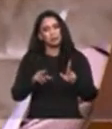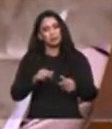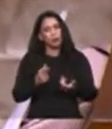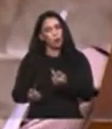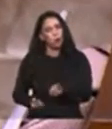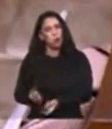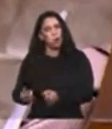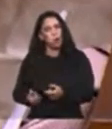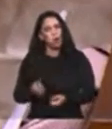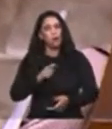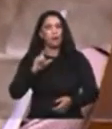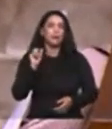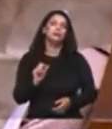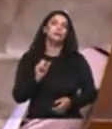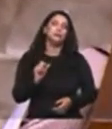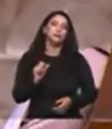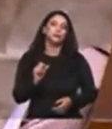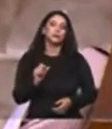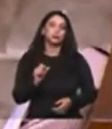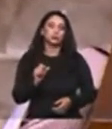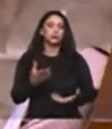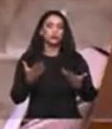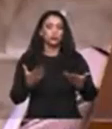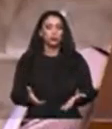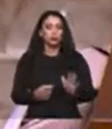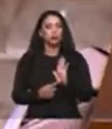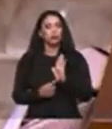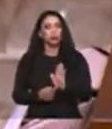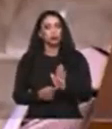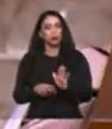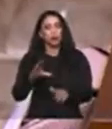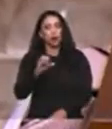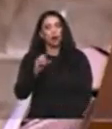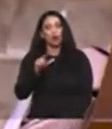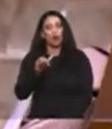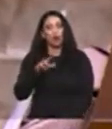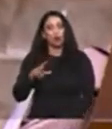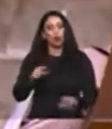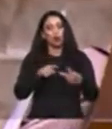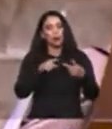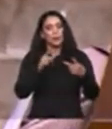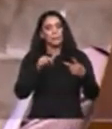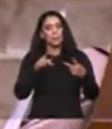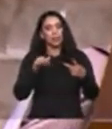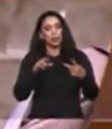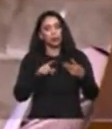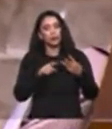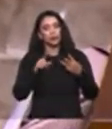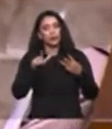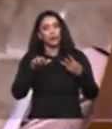de lavagem de dinheiro. Resta evidente, à luz dos fatos já mencionados, que Fernando Collor, Pedro Bergamaschi e Luiz